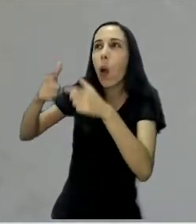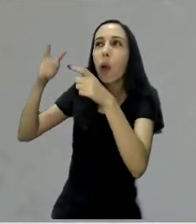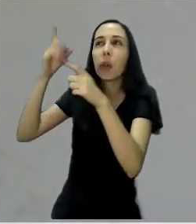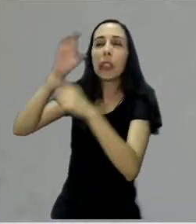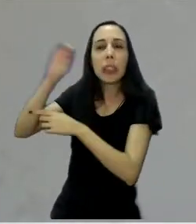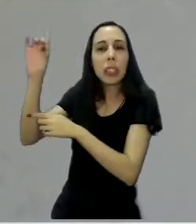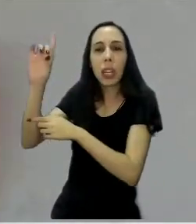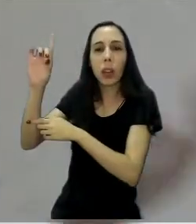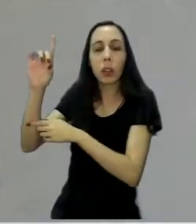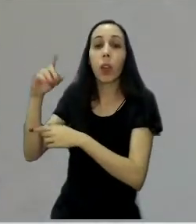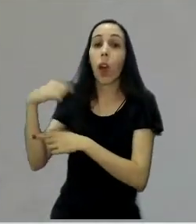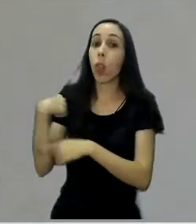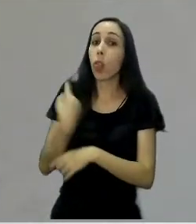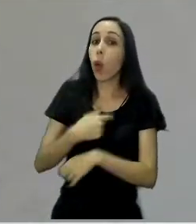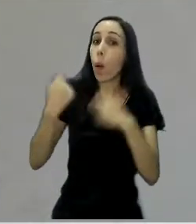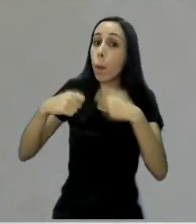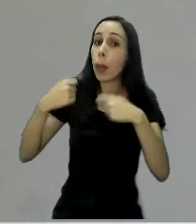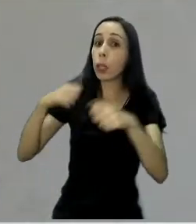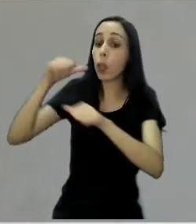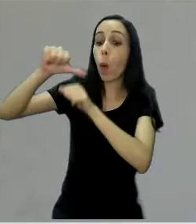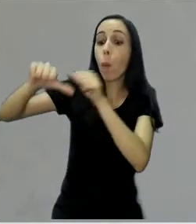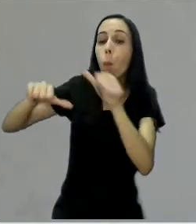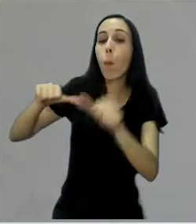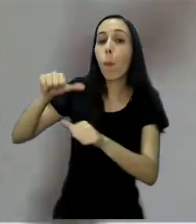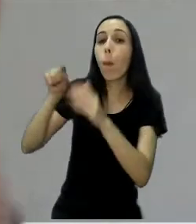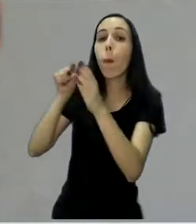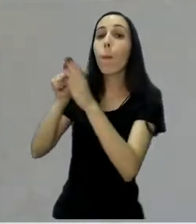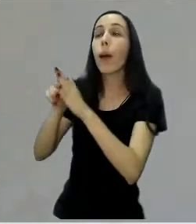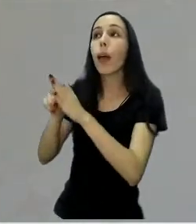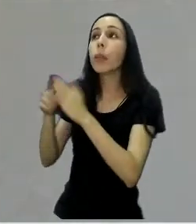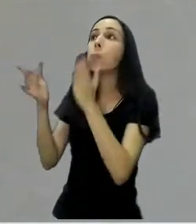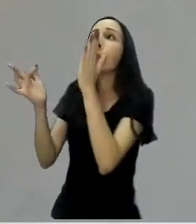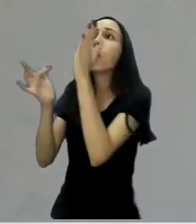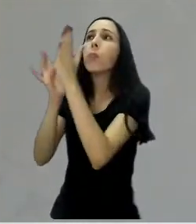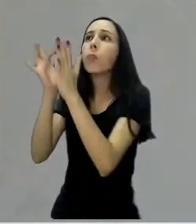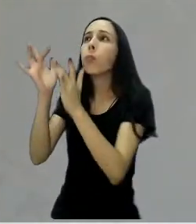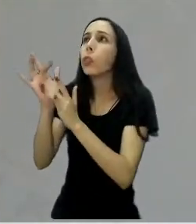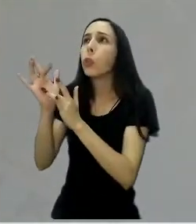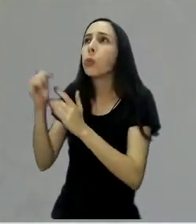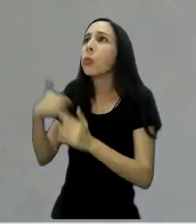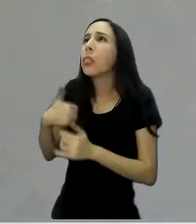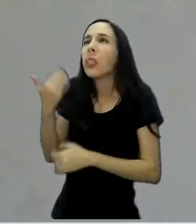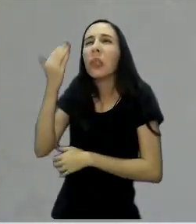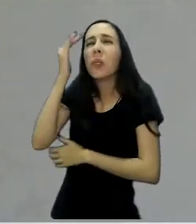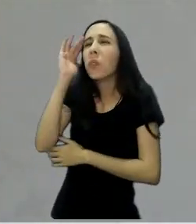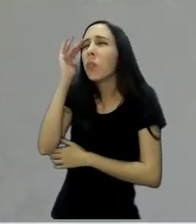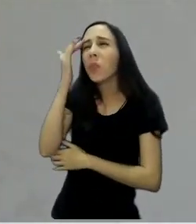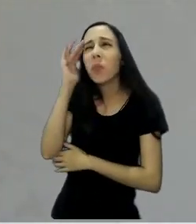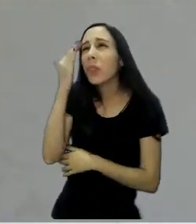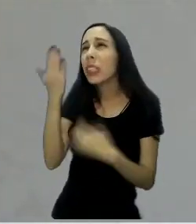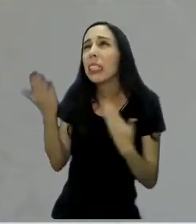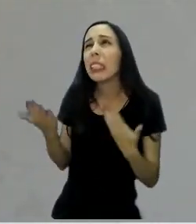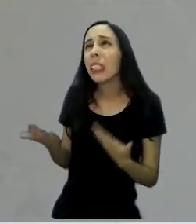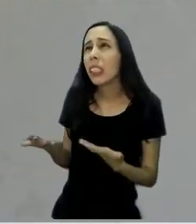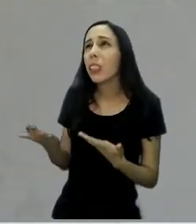eu? Onde está Deus? Nós temos que dizer: Jesus, eu não